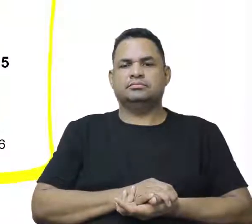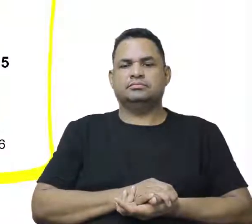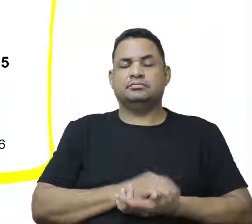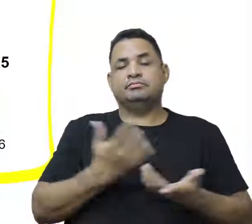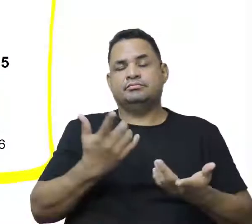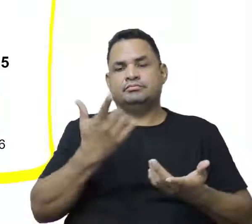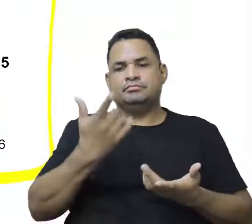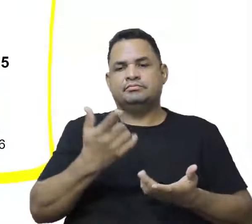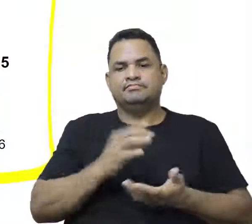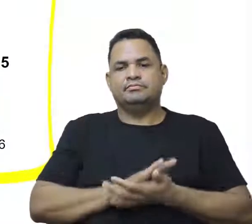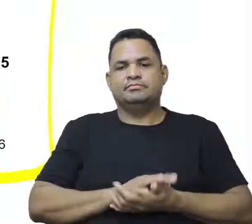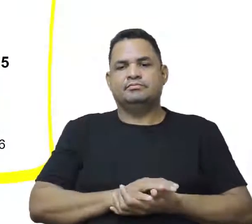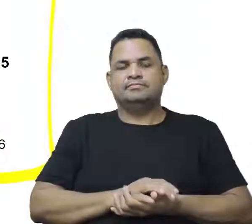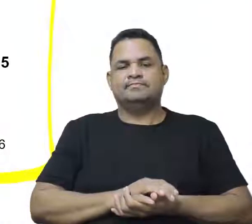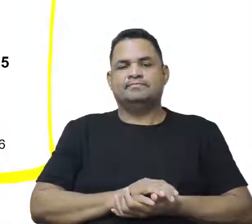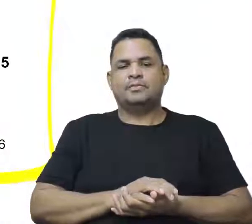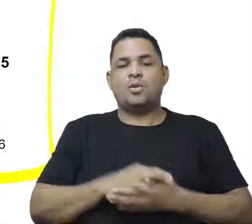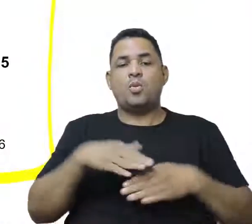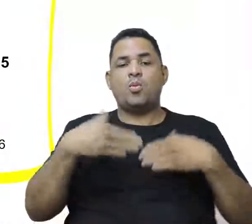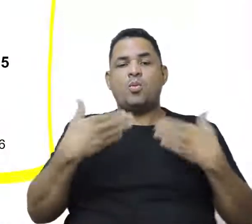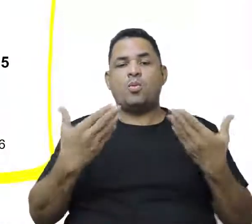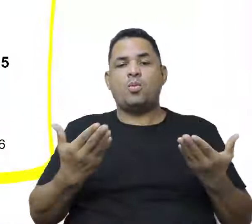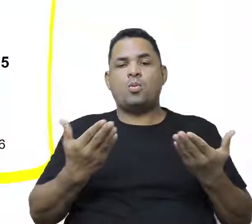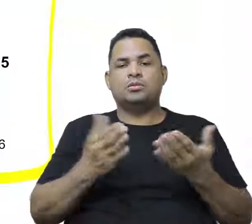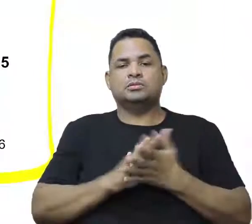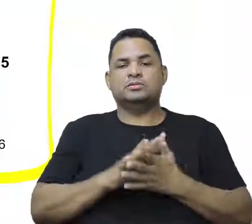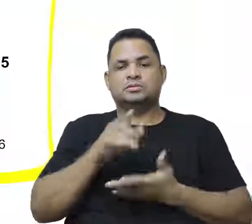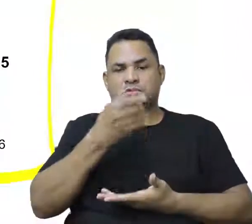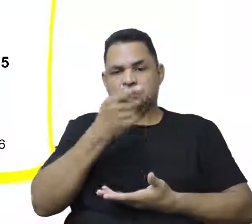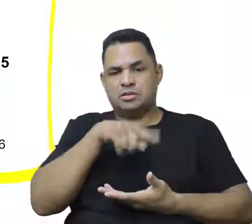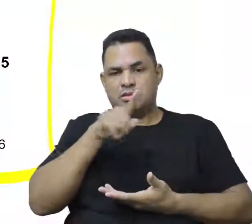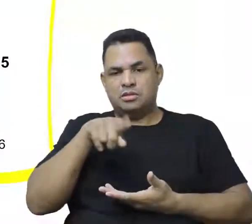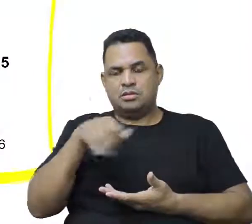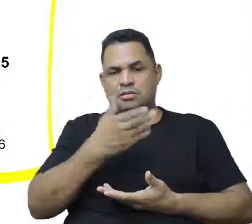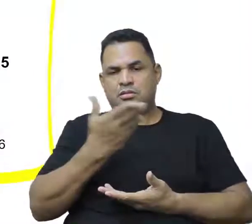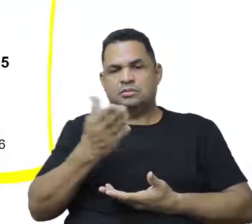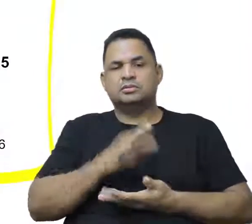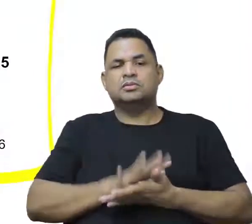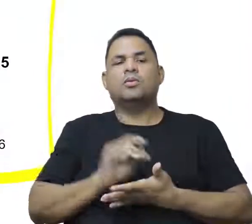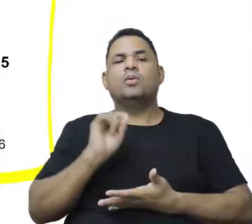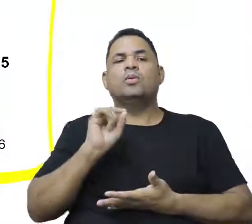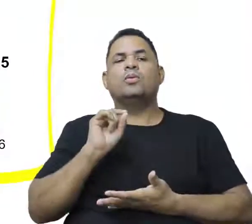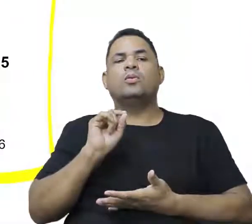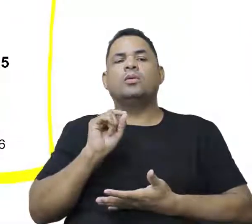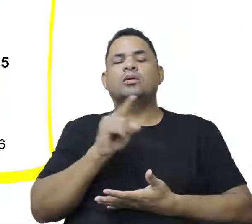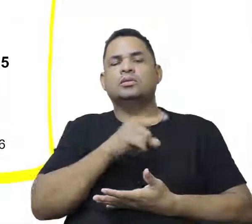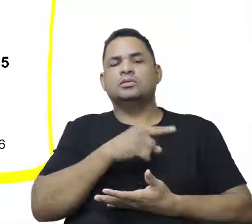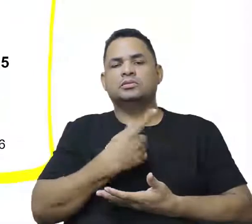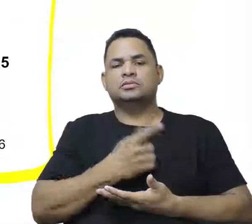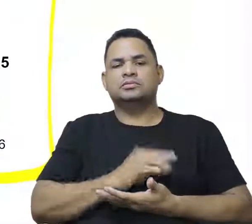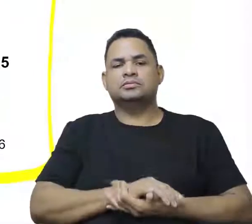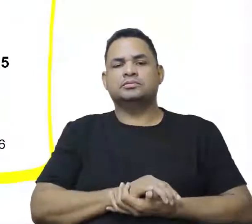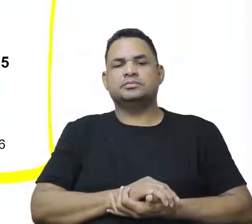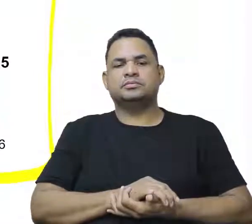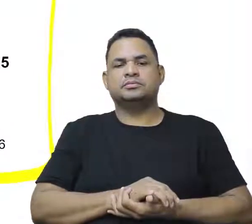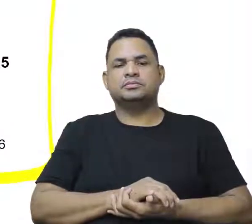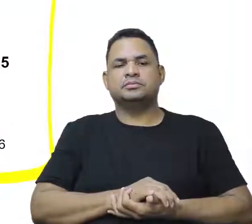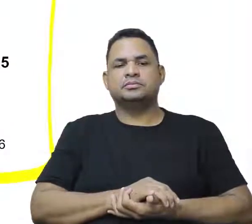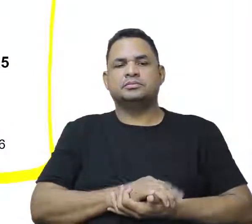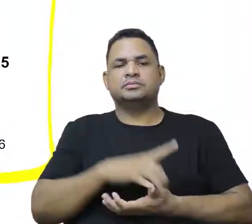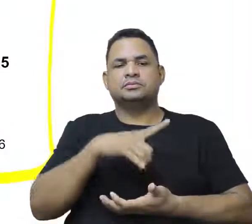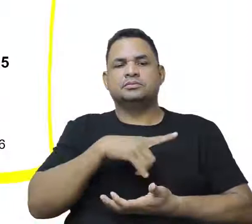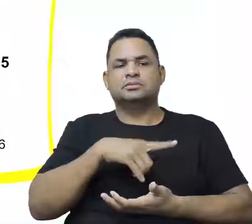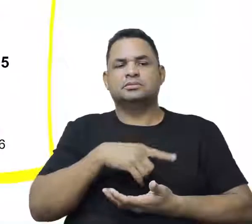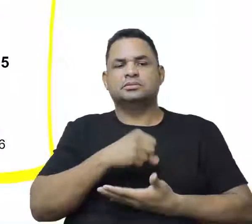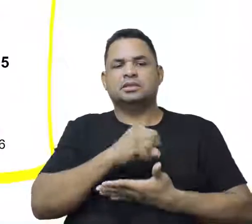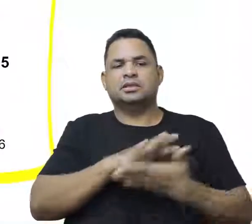educação física foi menos. Quando a gente vem para o gráfico, professora, o que a gente observa que tem caído mais no Enem?